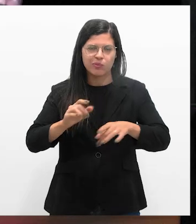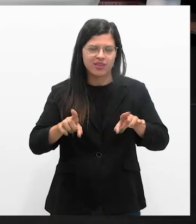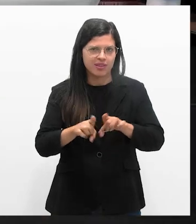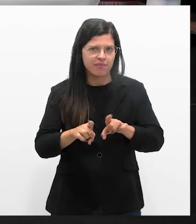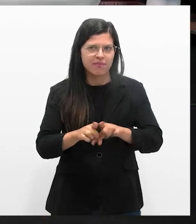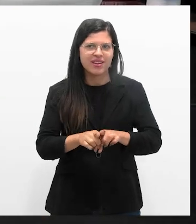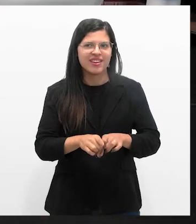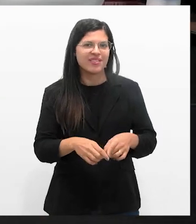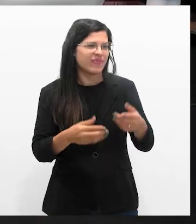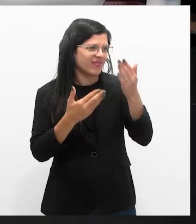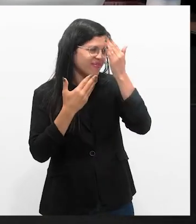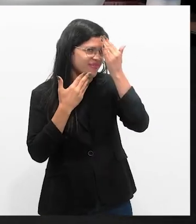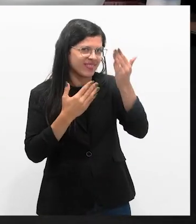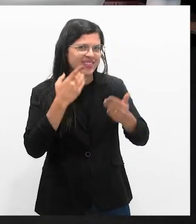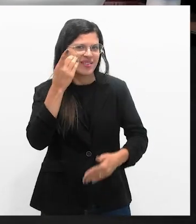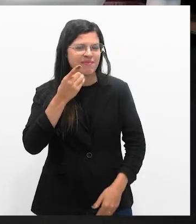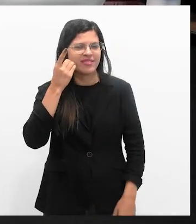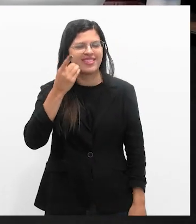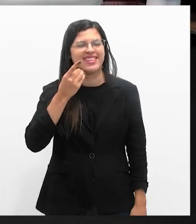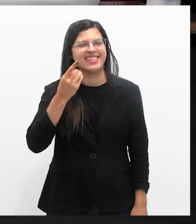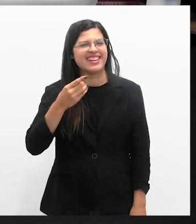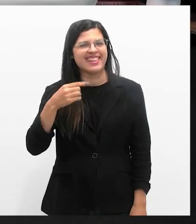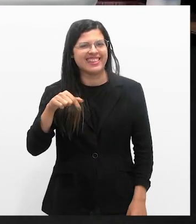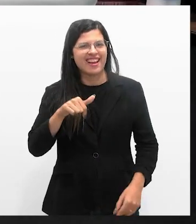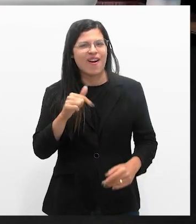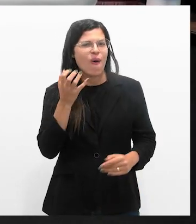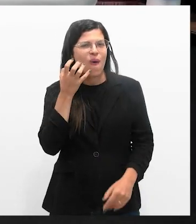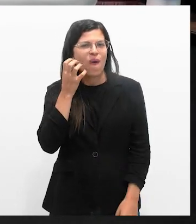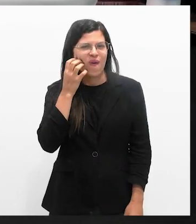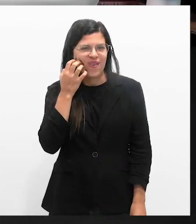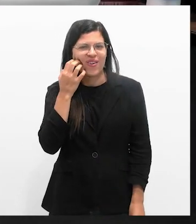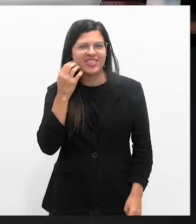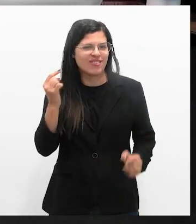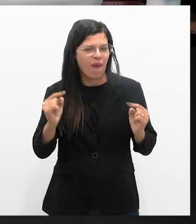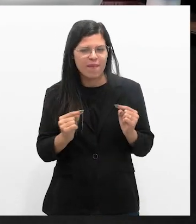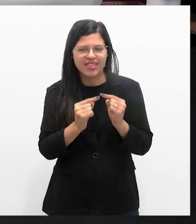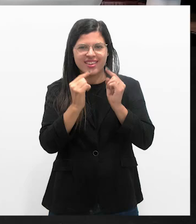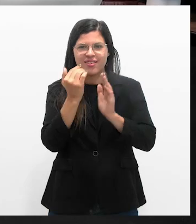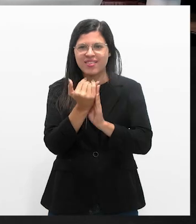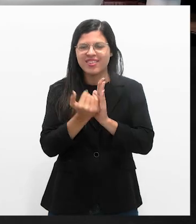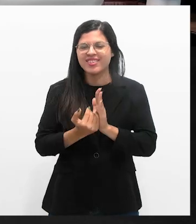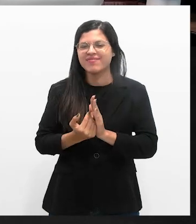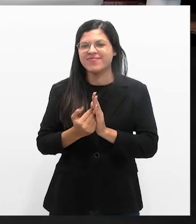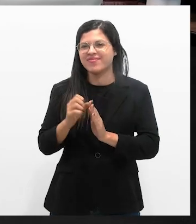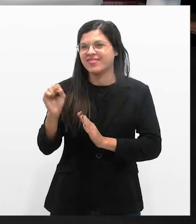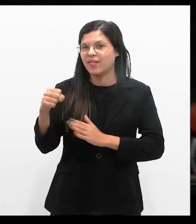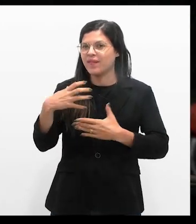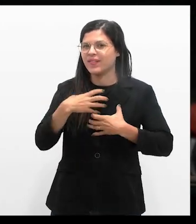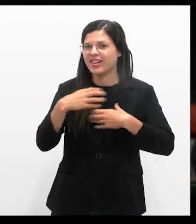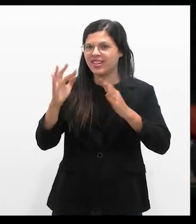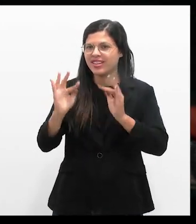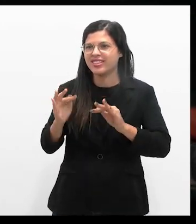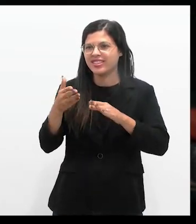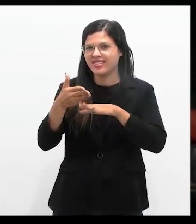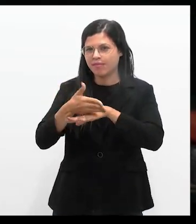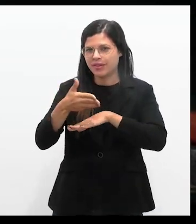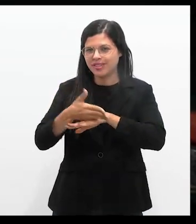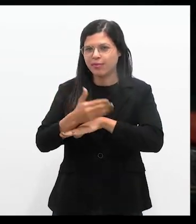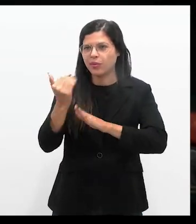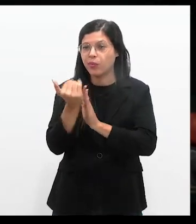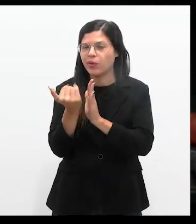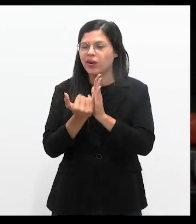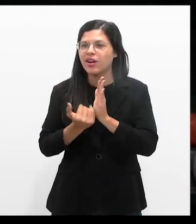Muito obrigada, deputada Soraya. A senhora que veio combinando com o programa hoje? Eu estou muito feliz de estar aqui com esse programa. Quero dizer que esse